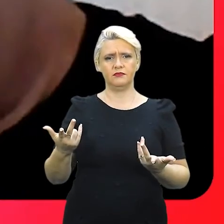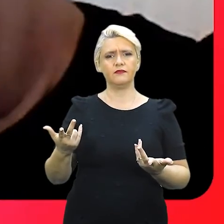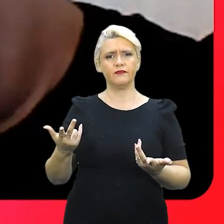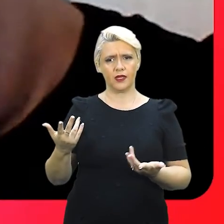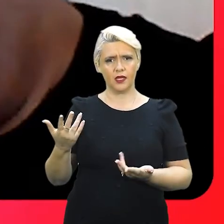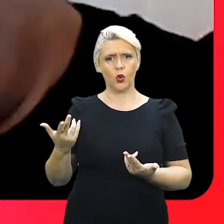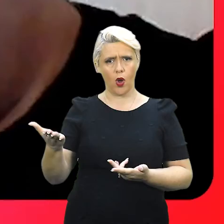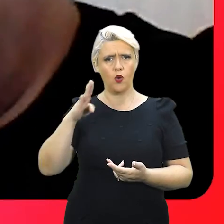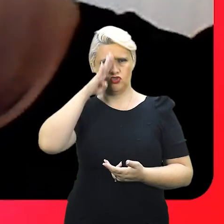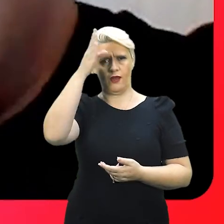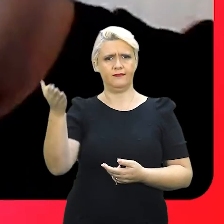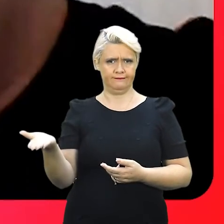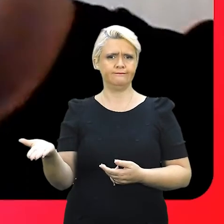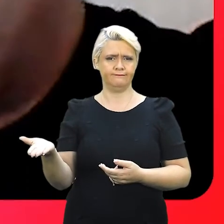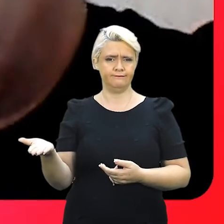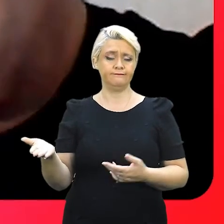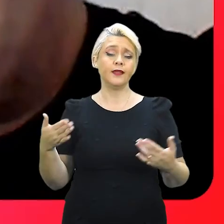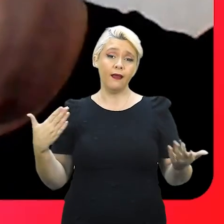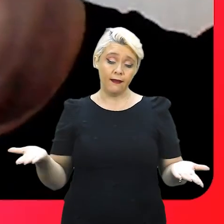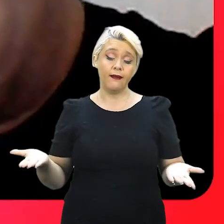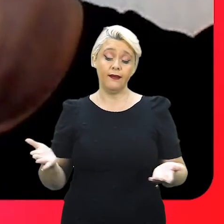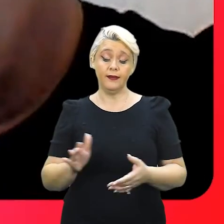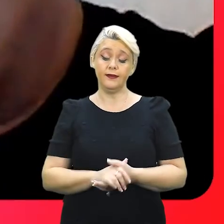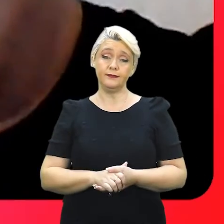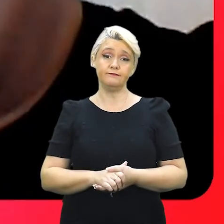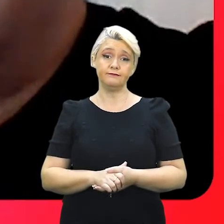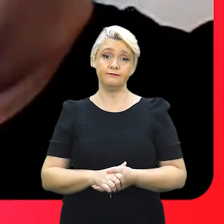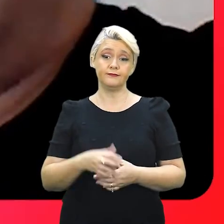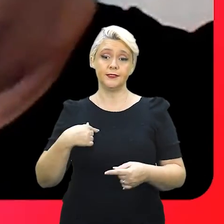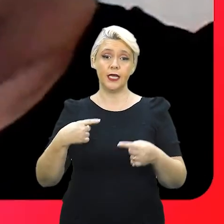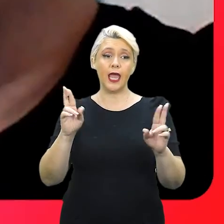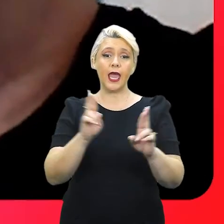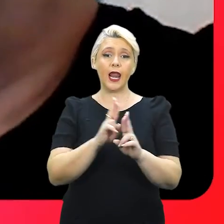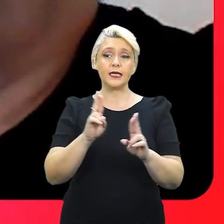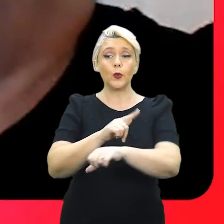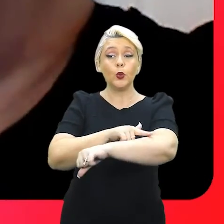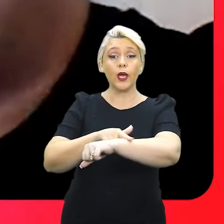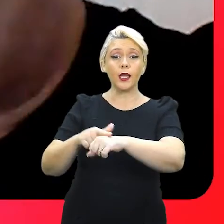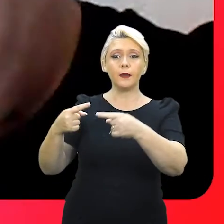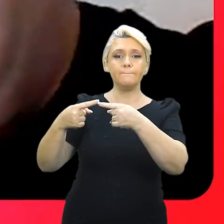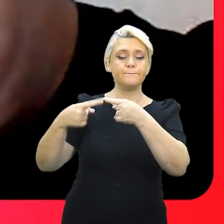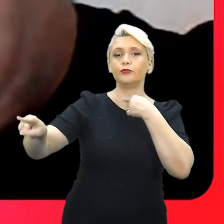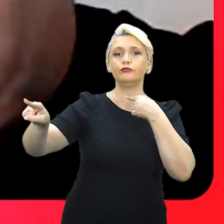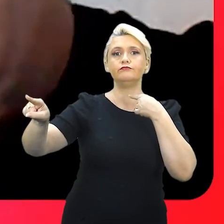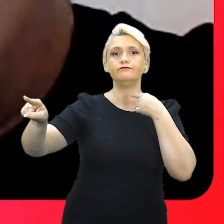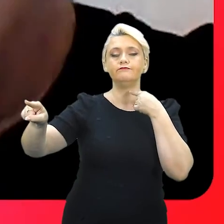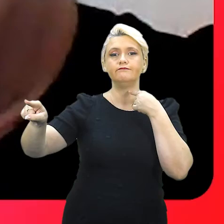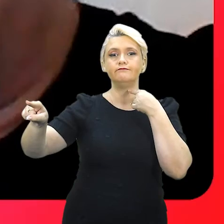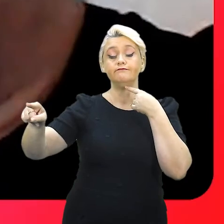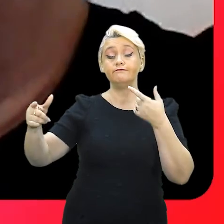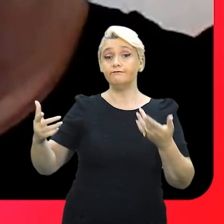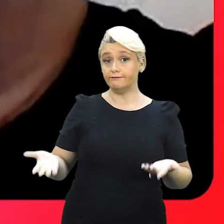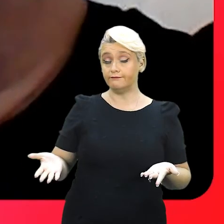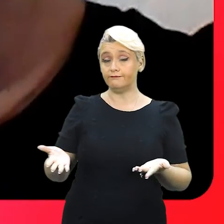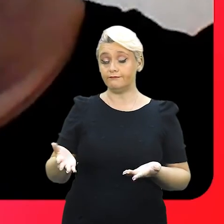Jair Bolsonaro. E aí eu rompi a relação republicana com ele,